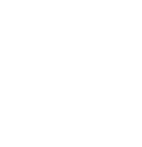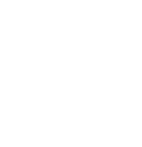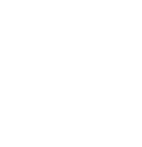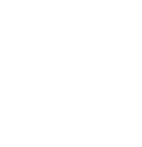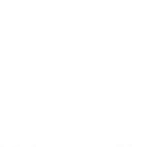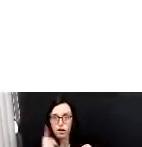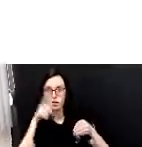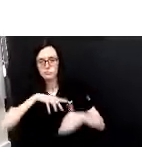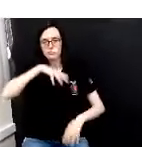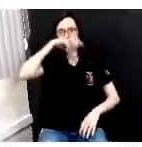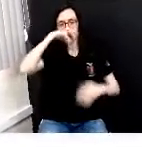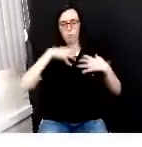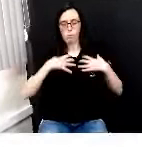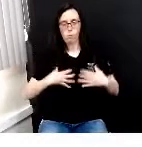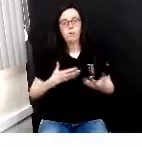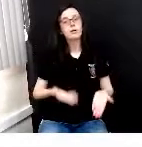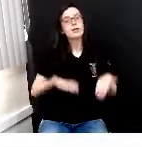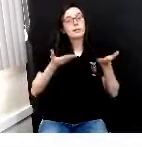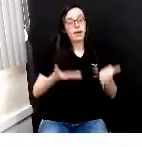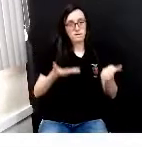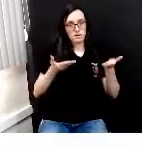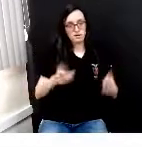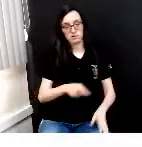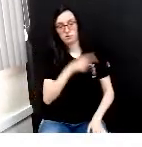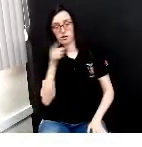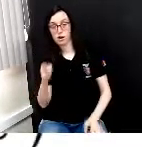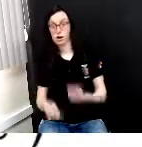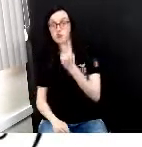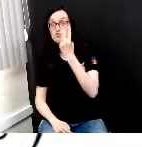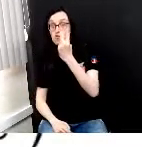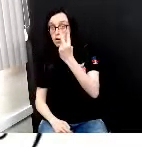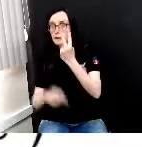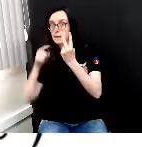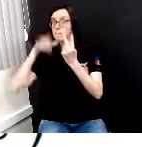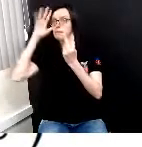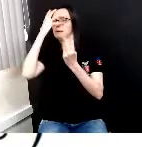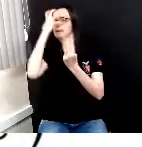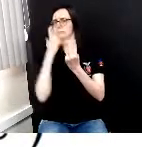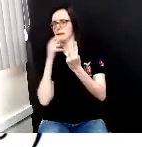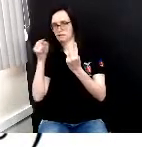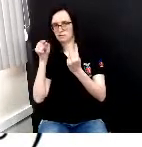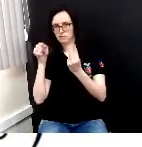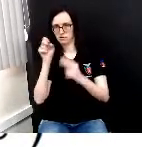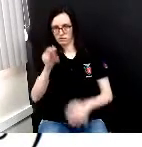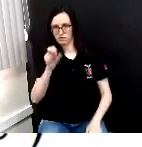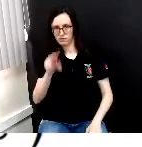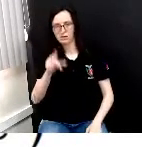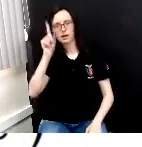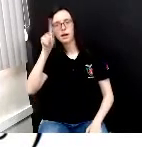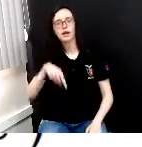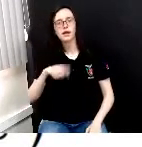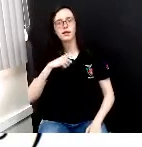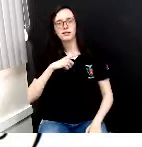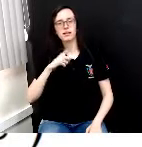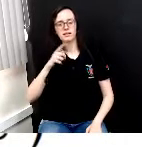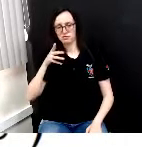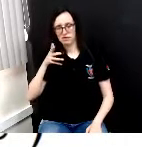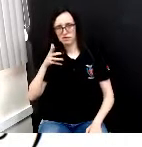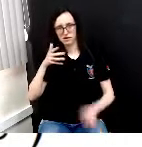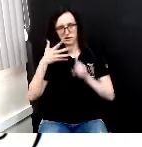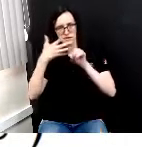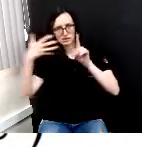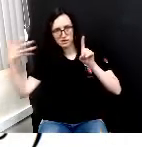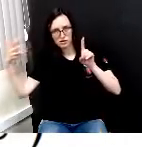respiratórias leves e 2 causam infecções mais severas, como o caso da síndrome respiratória